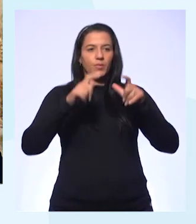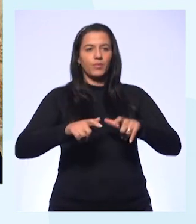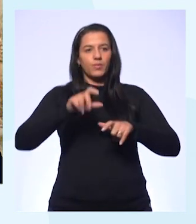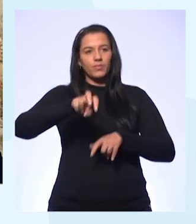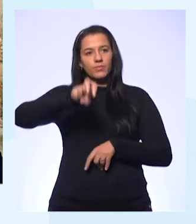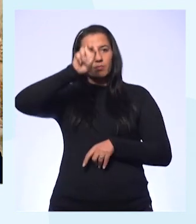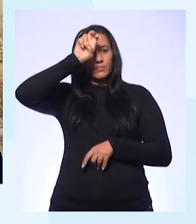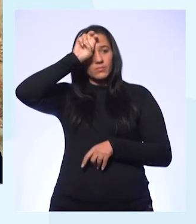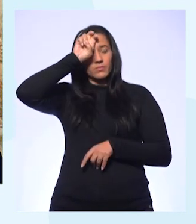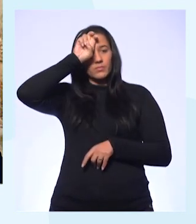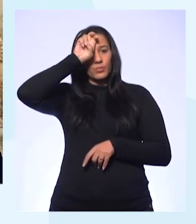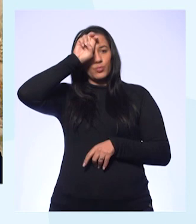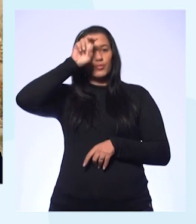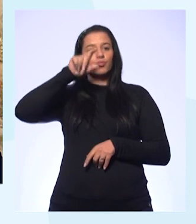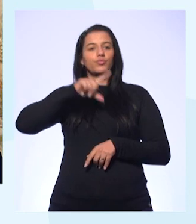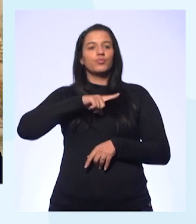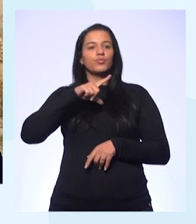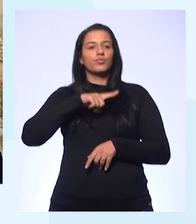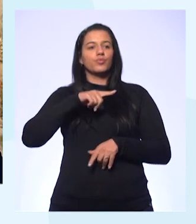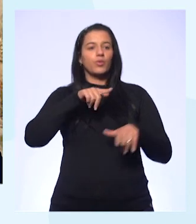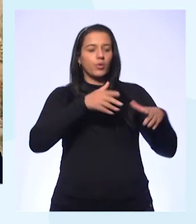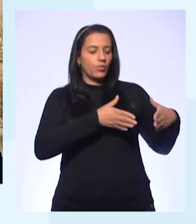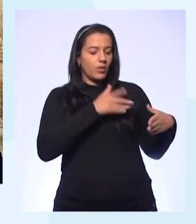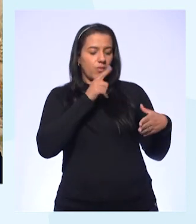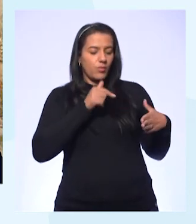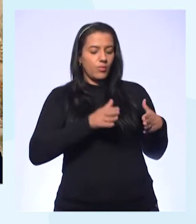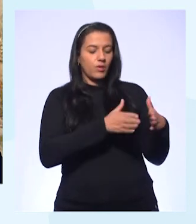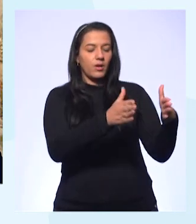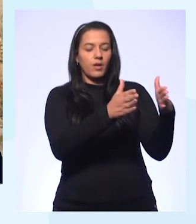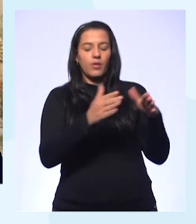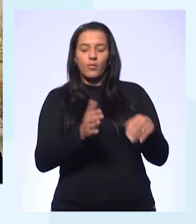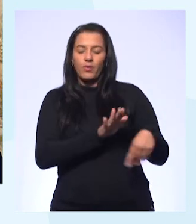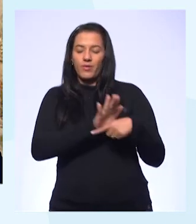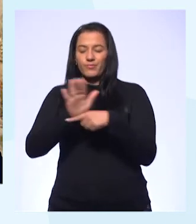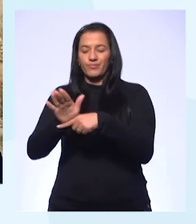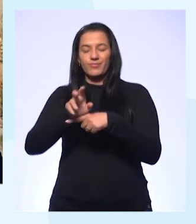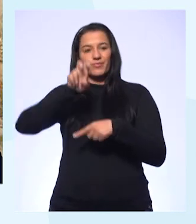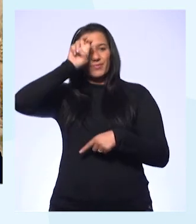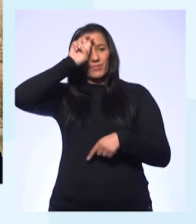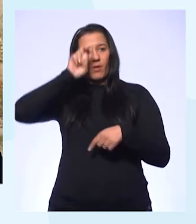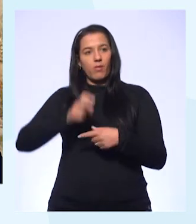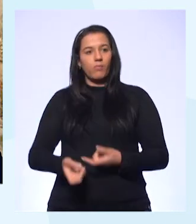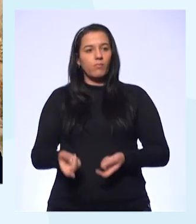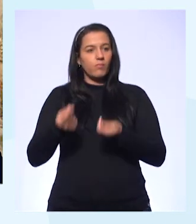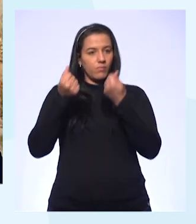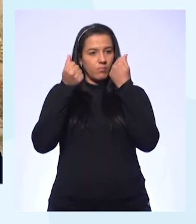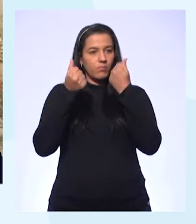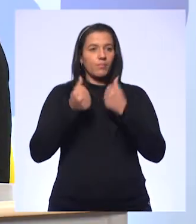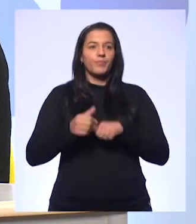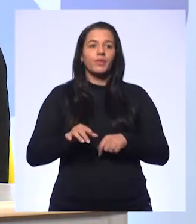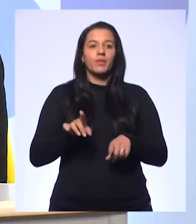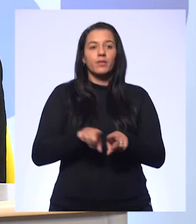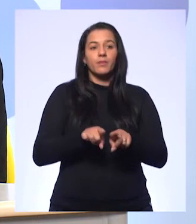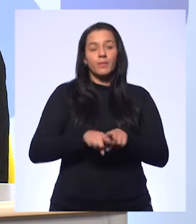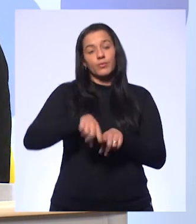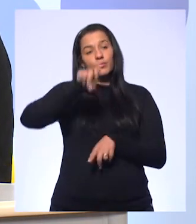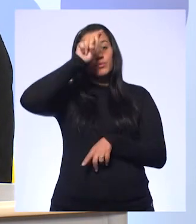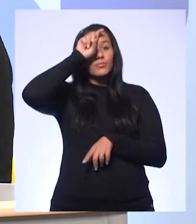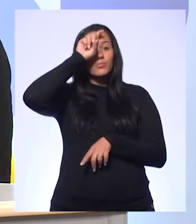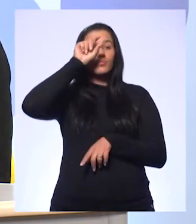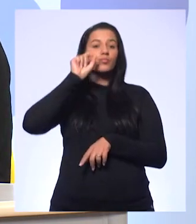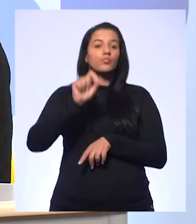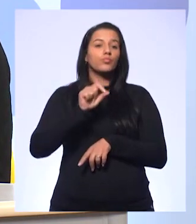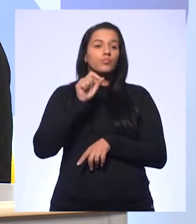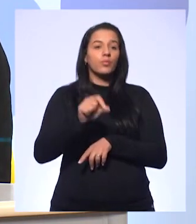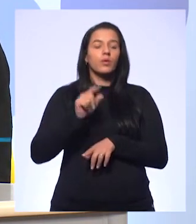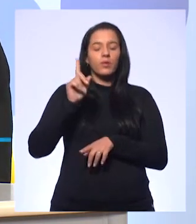do Nilo. Se não fosse o Nilo, não existiria o Egito, né? Mas a gente pode pontuar também que os egípcios, professor Antônio, inclusive é uma